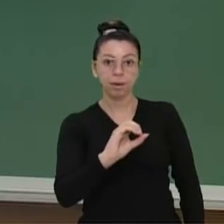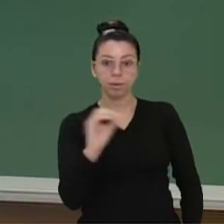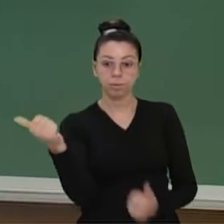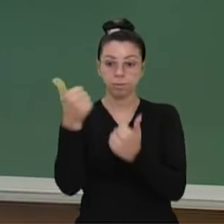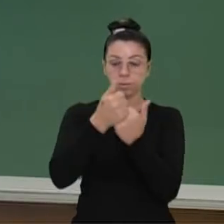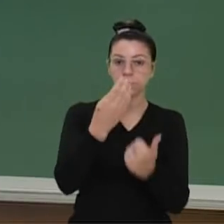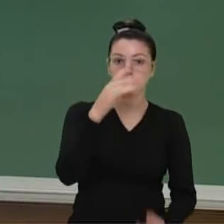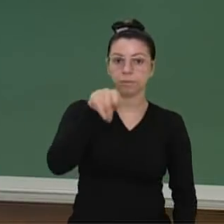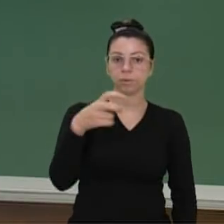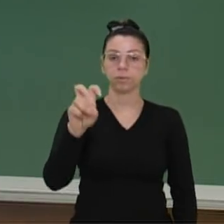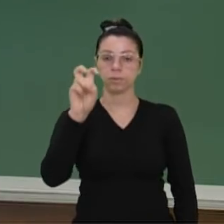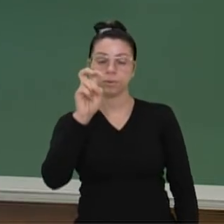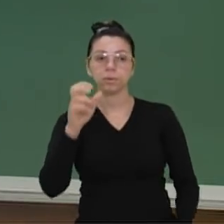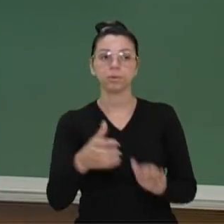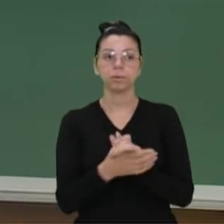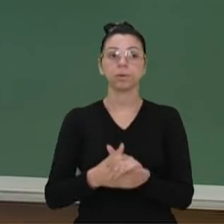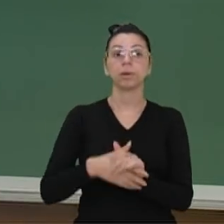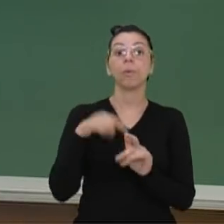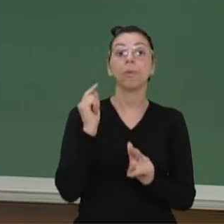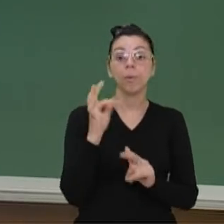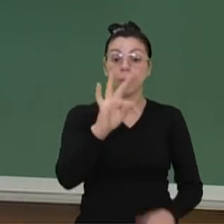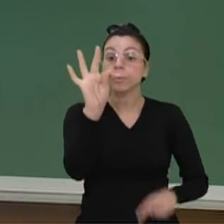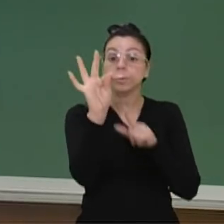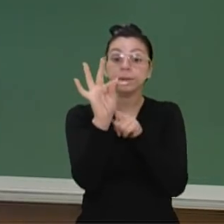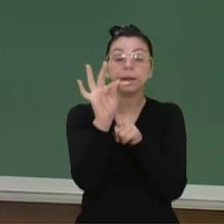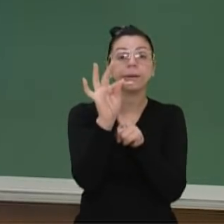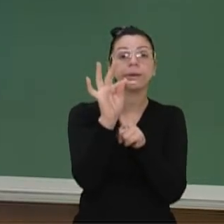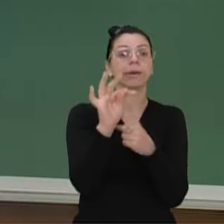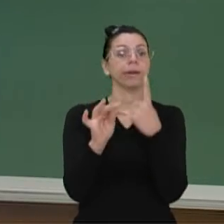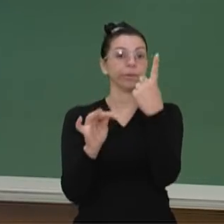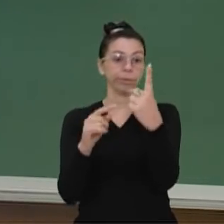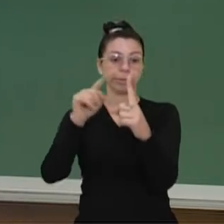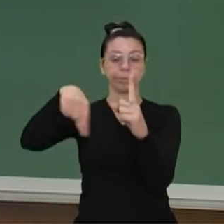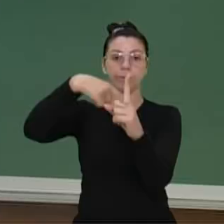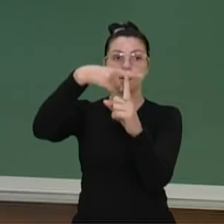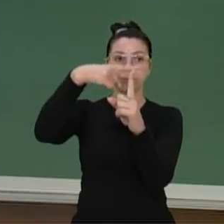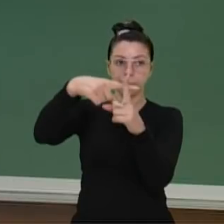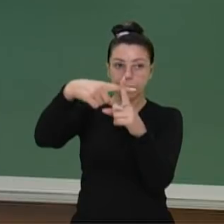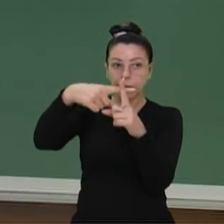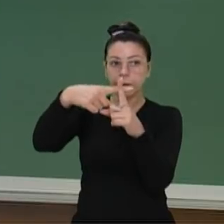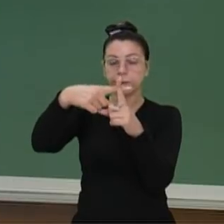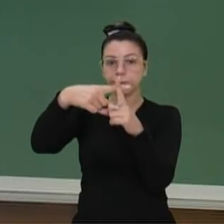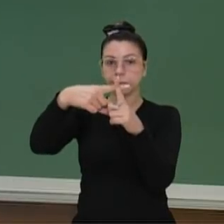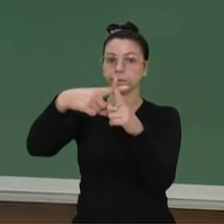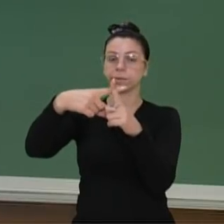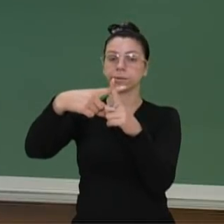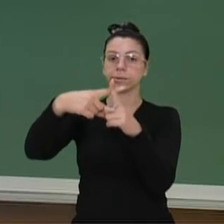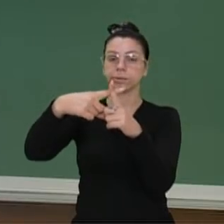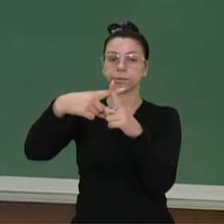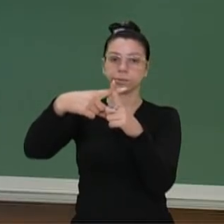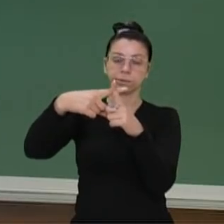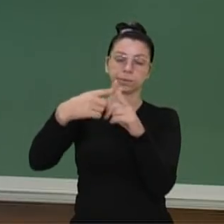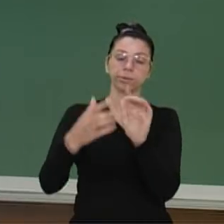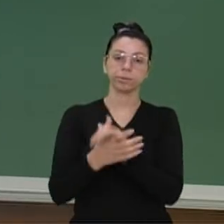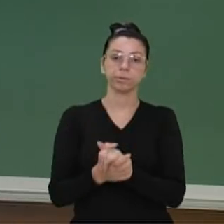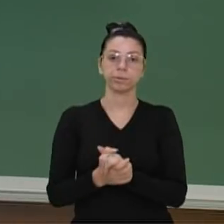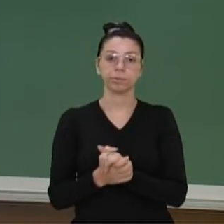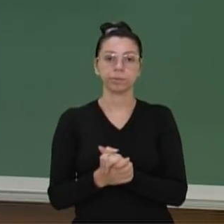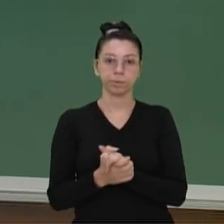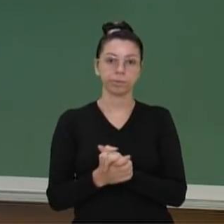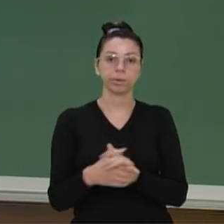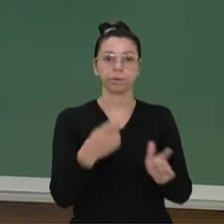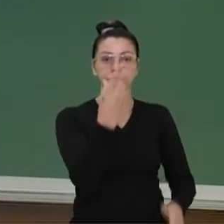1 mais esse 2%, ou seja, é 100, é o 100% que já tem mais